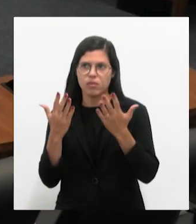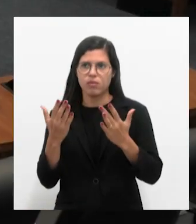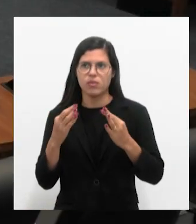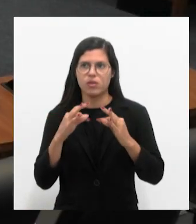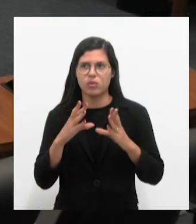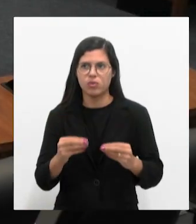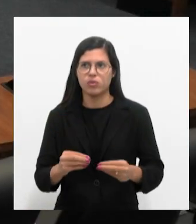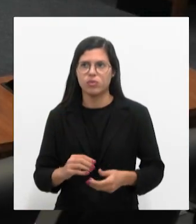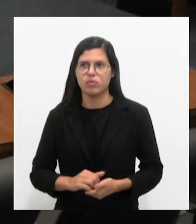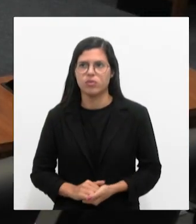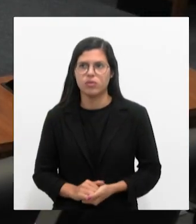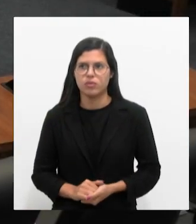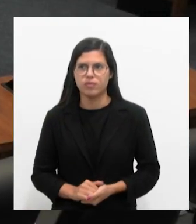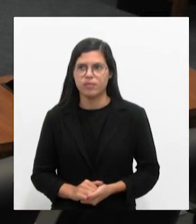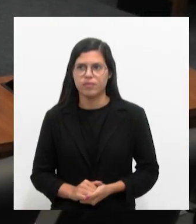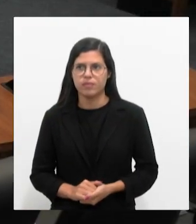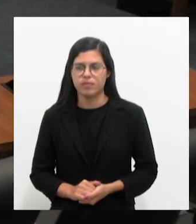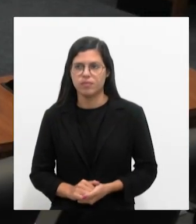todos.